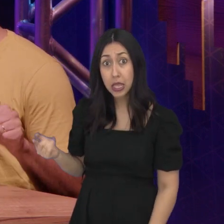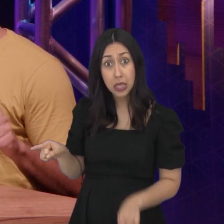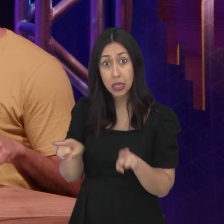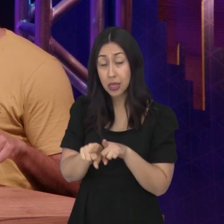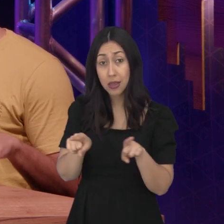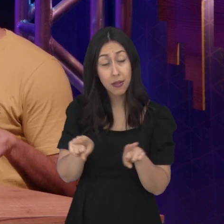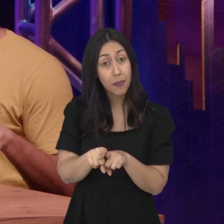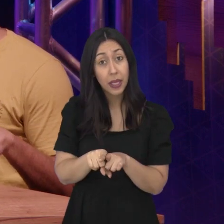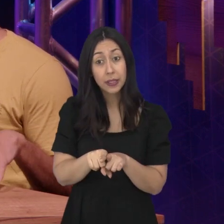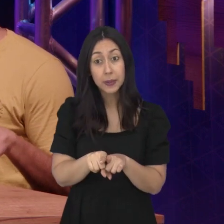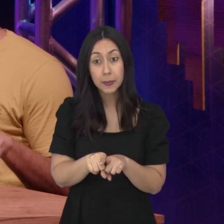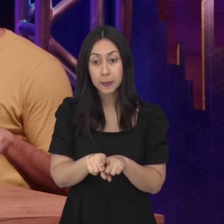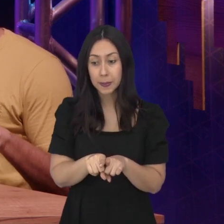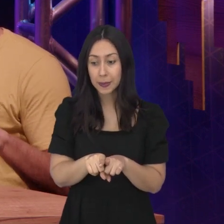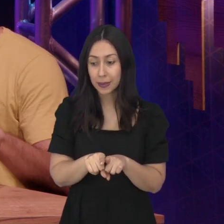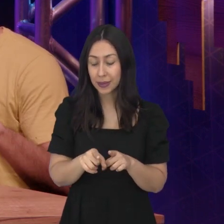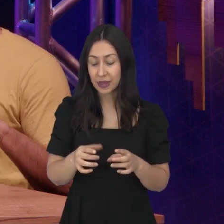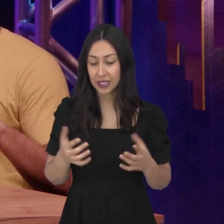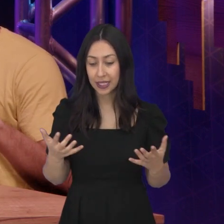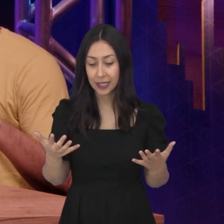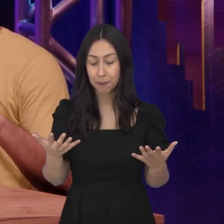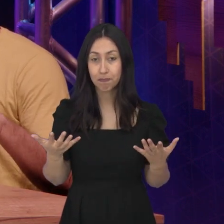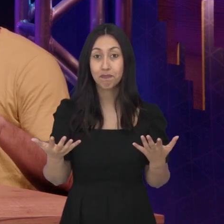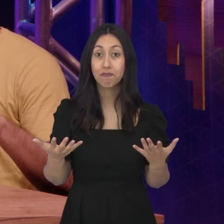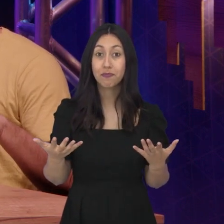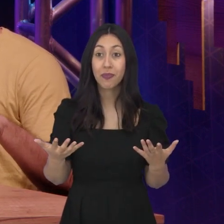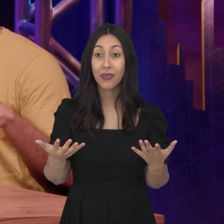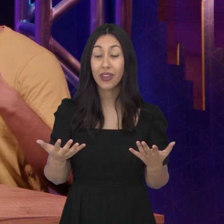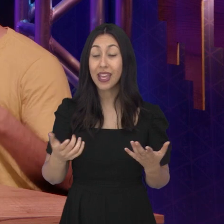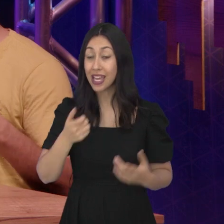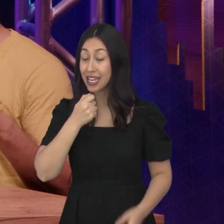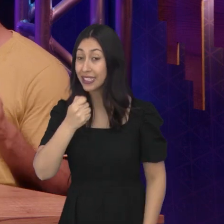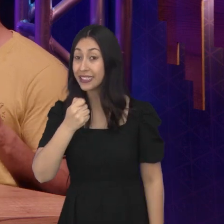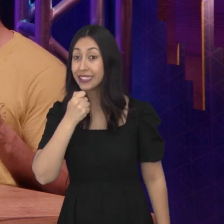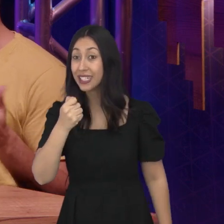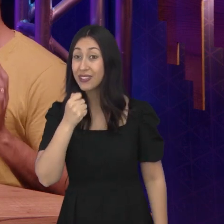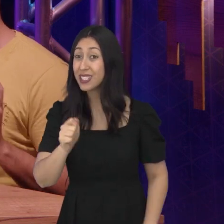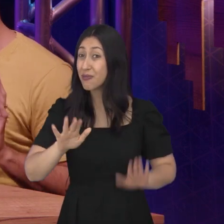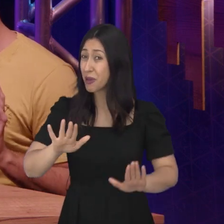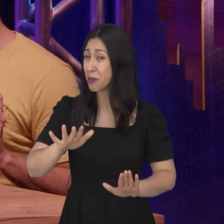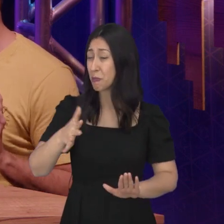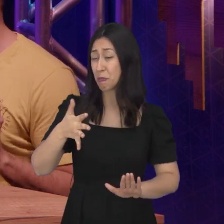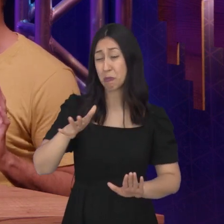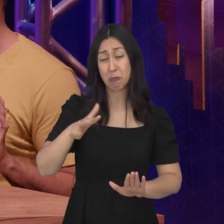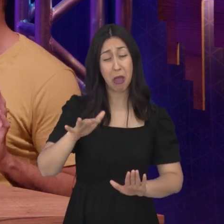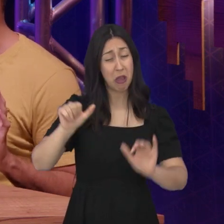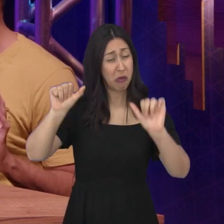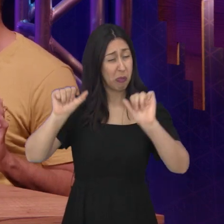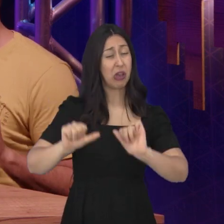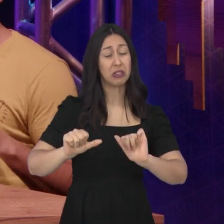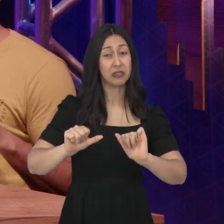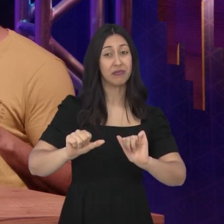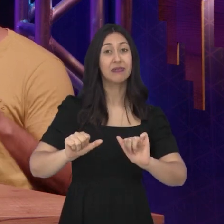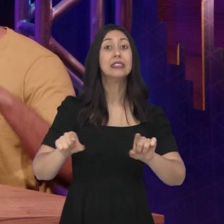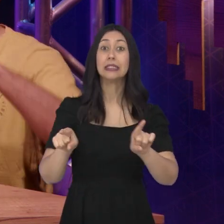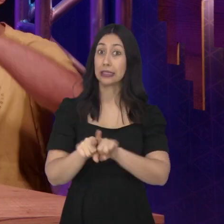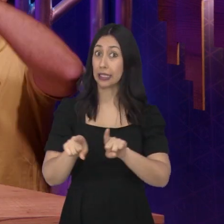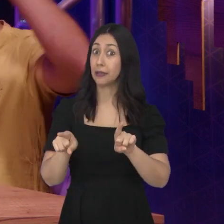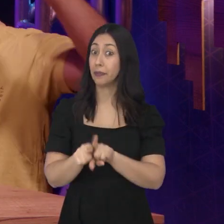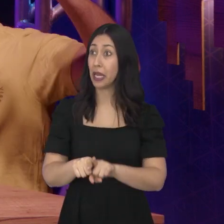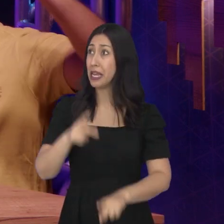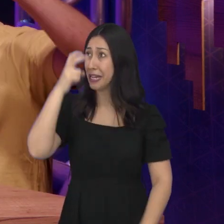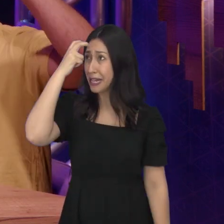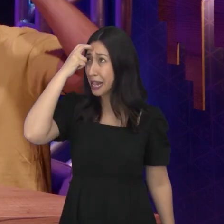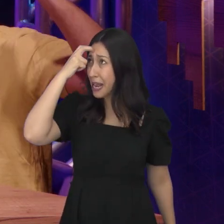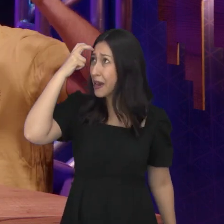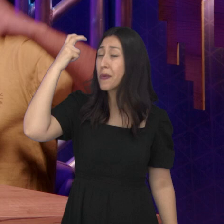também, ele meio que... ele fez a entrevista e não foi muito bem na entrevista, que também é um dos